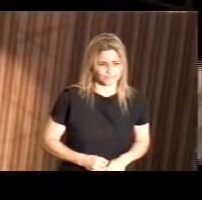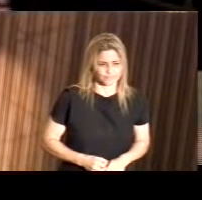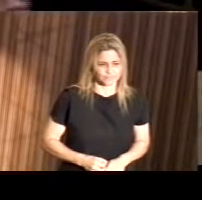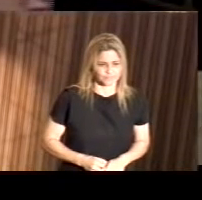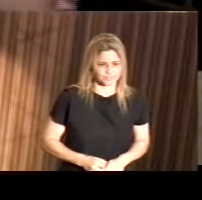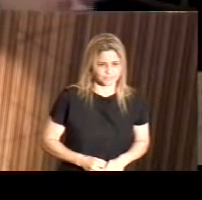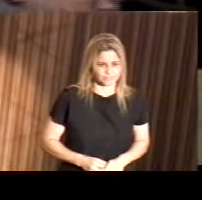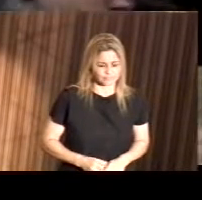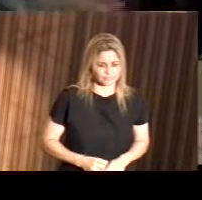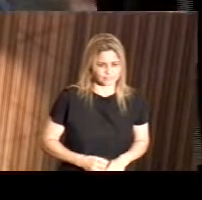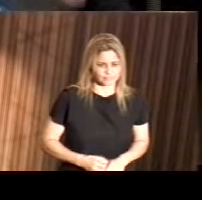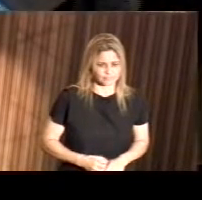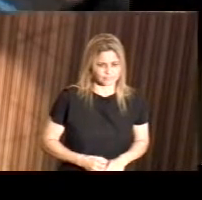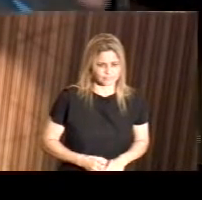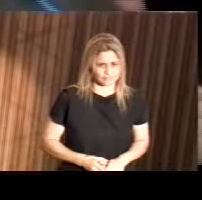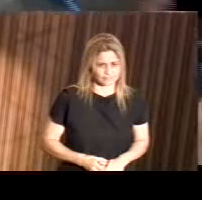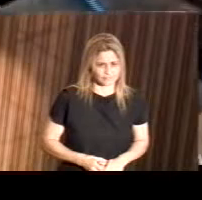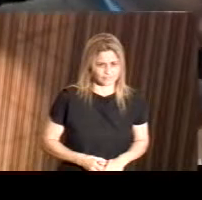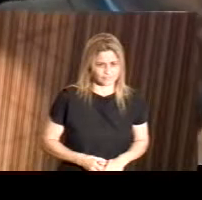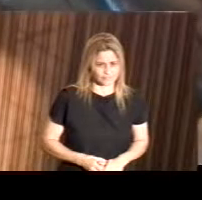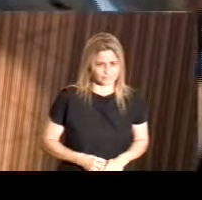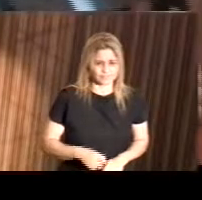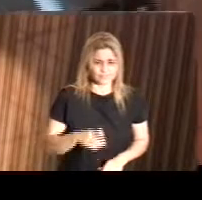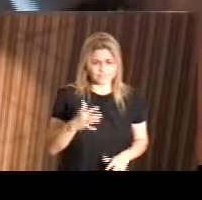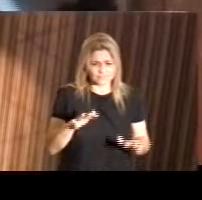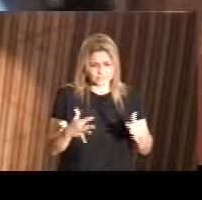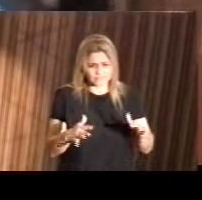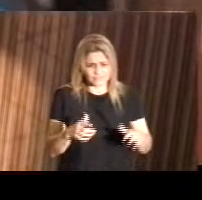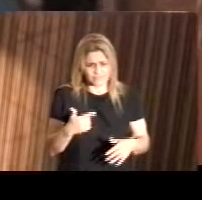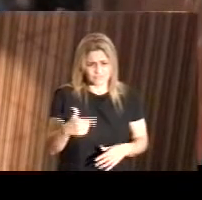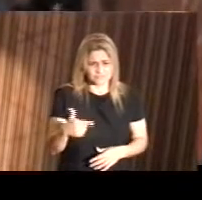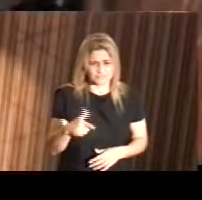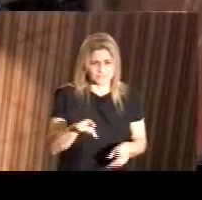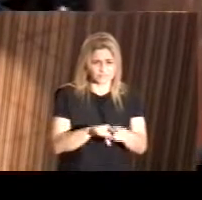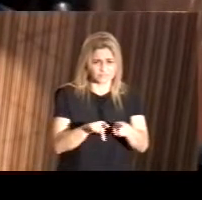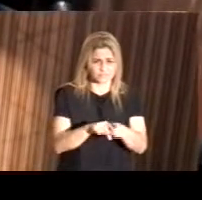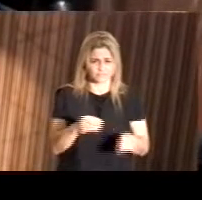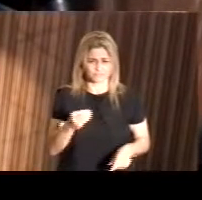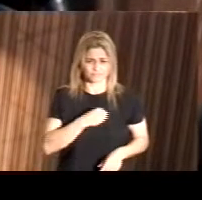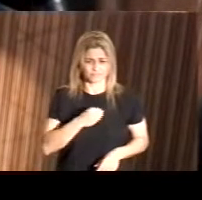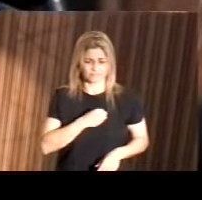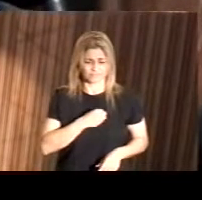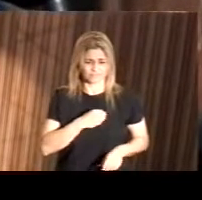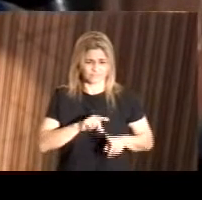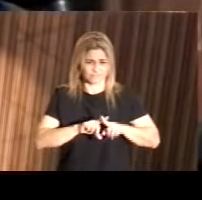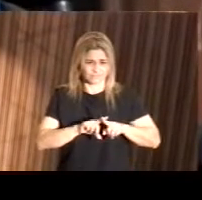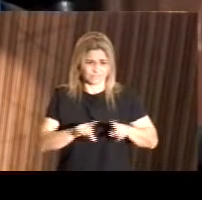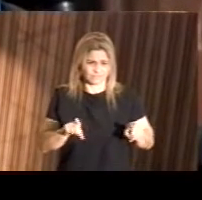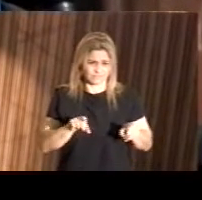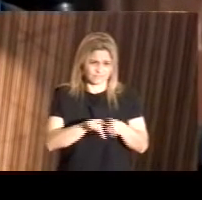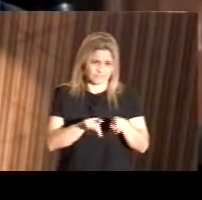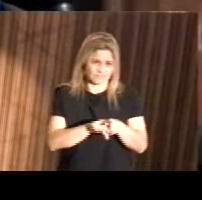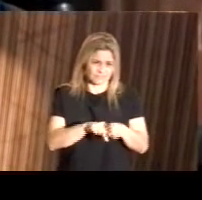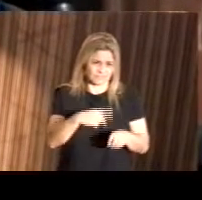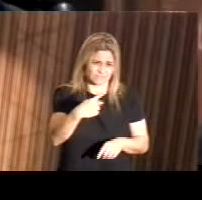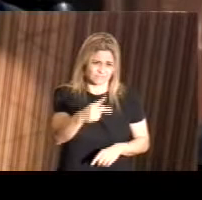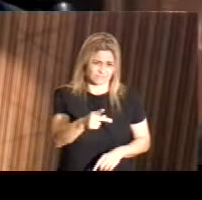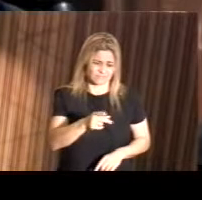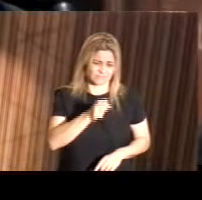Elas não são necessariamente pecados, mas elas estão amortecendo o teu